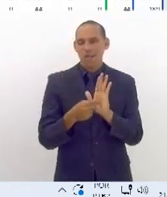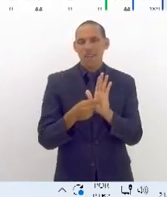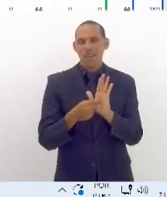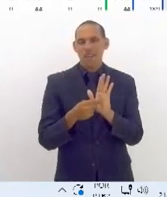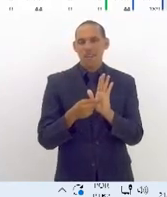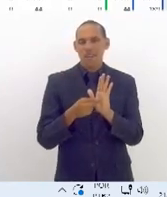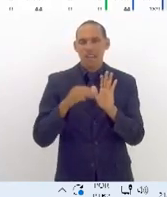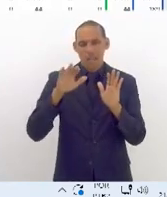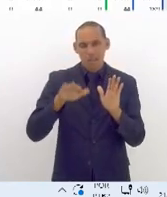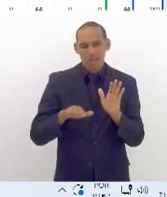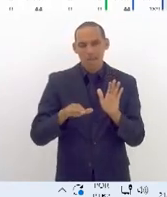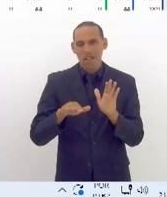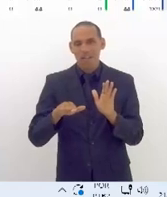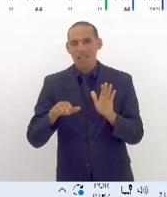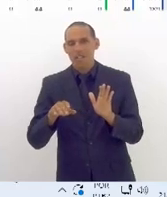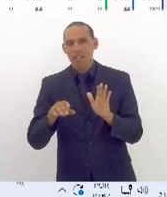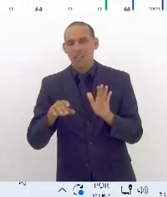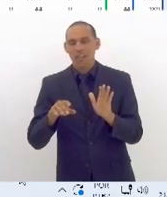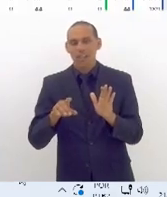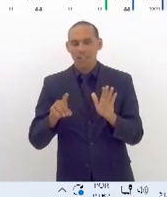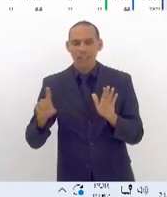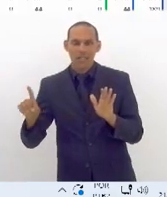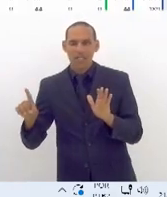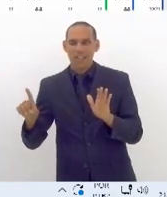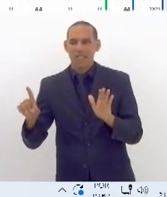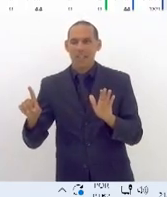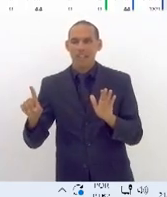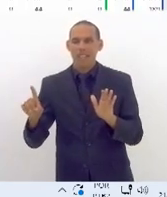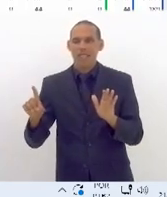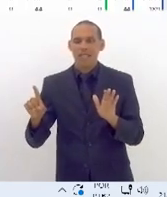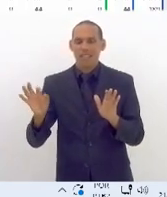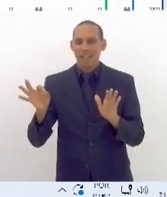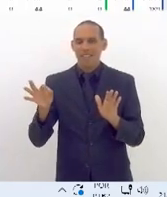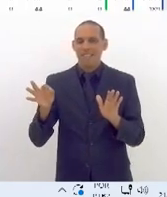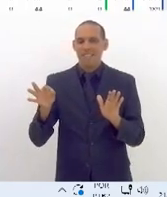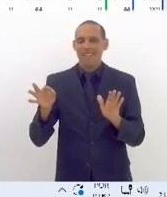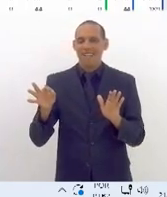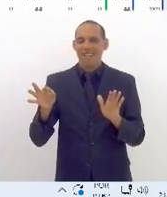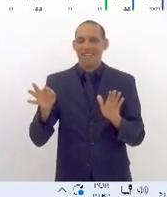ali abaixo à direita embaixo à direita